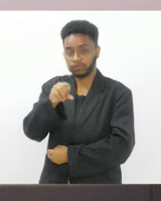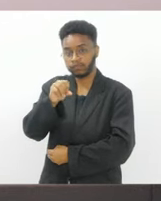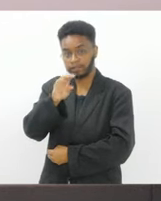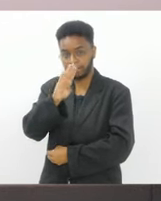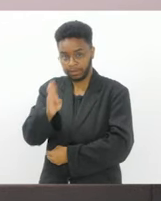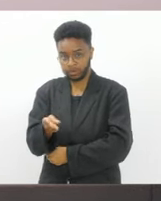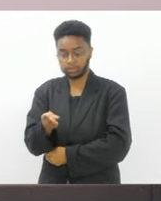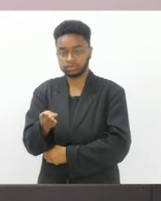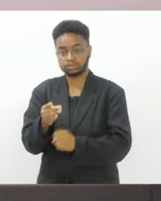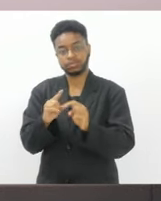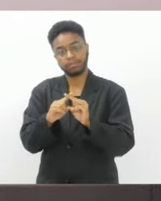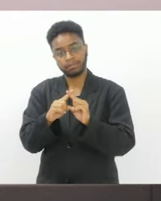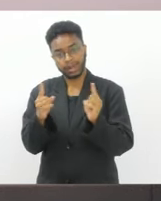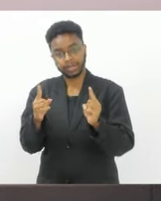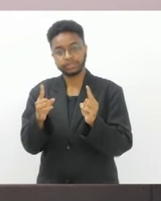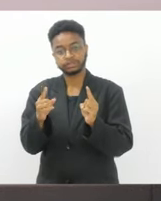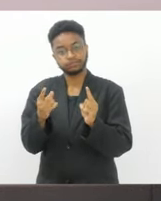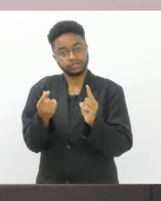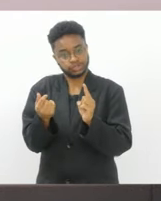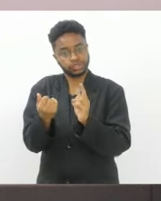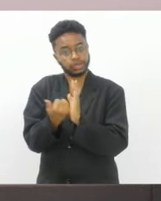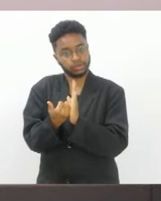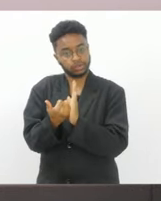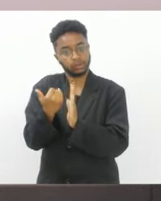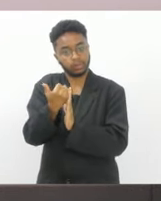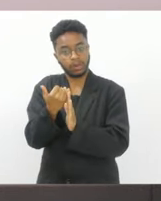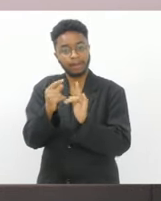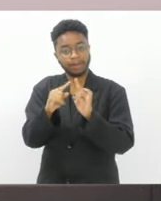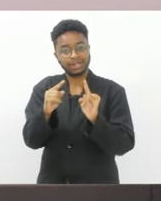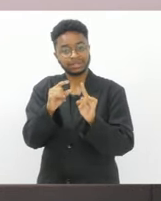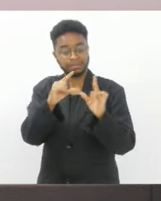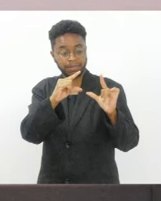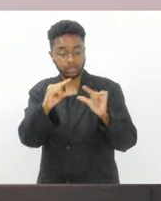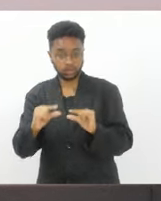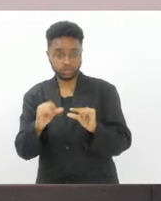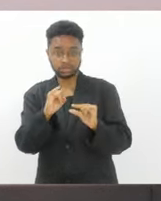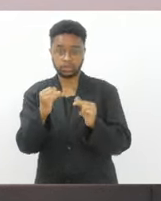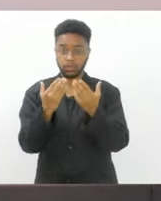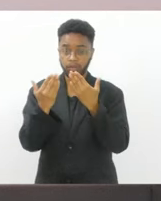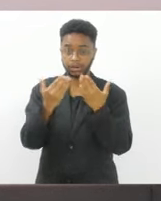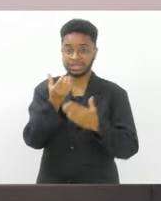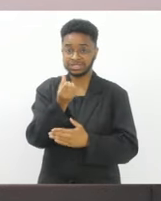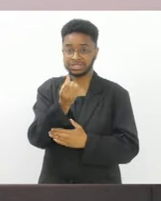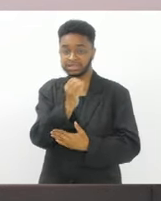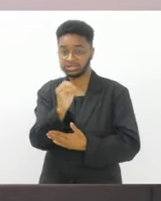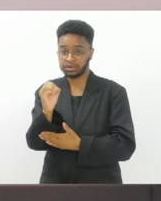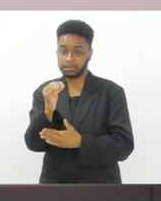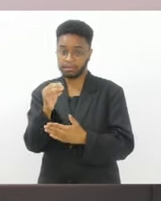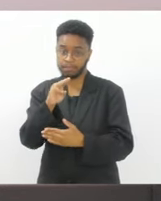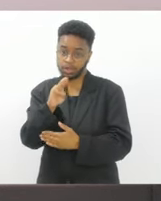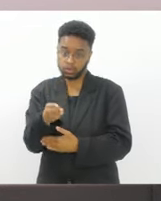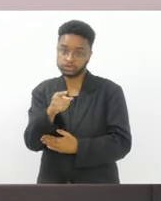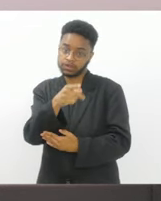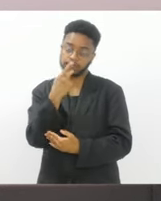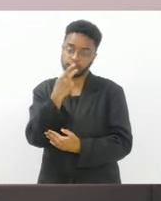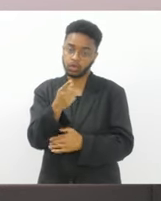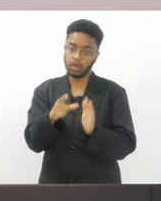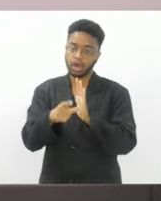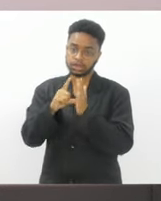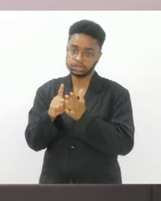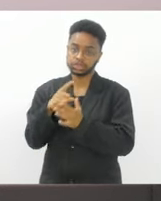que ainda é bastante menor, 600 milhões a menos que os 2 bilhões e meio